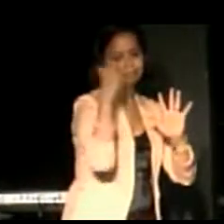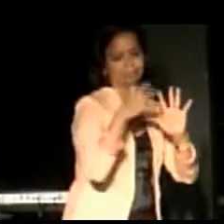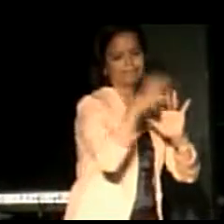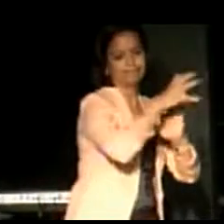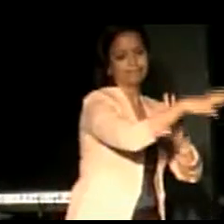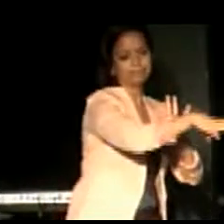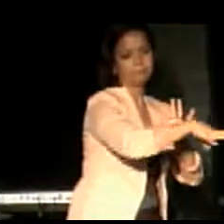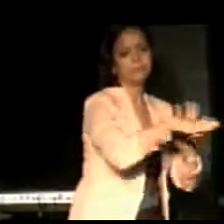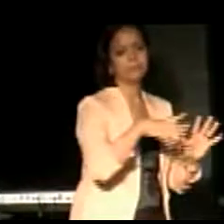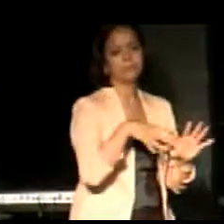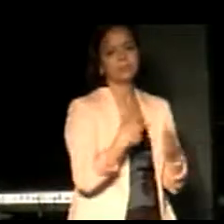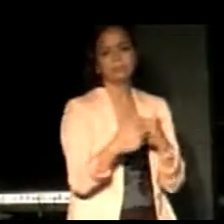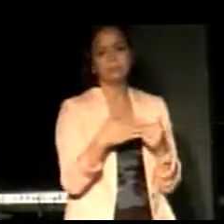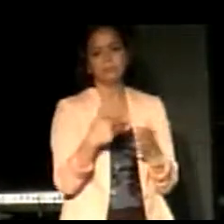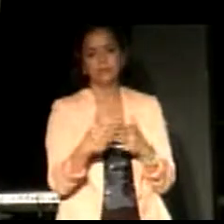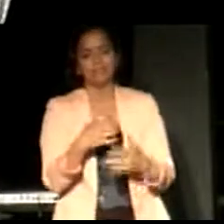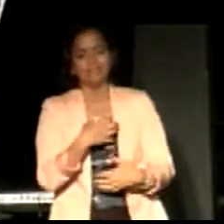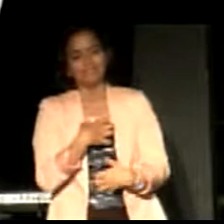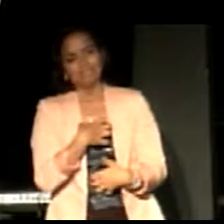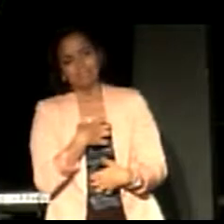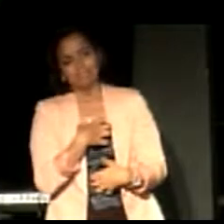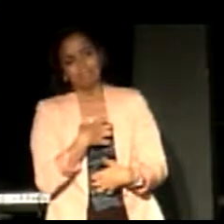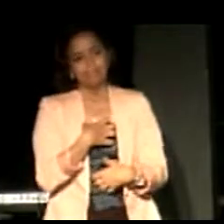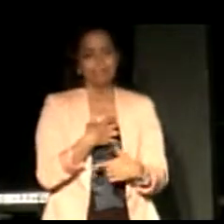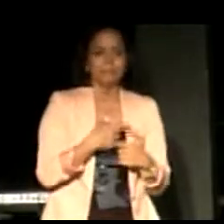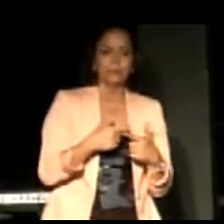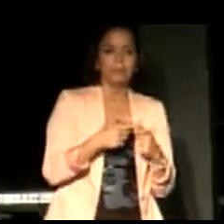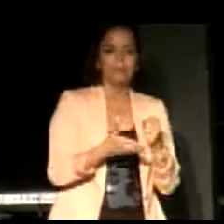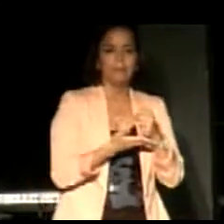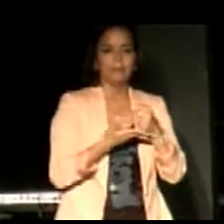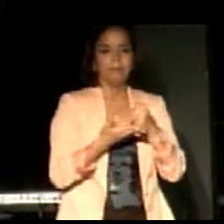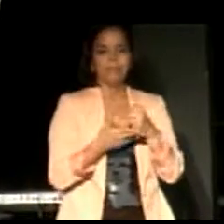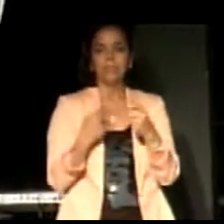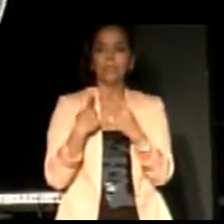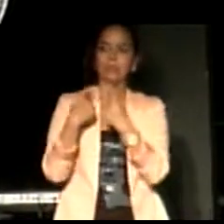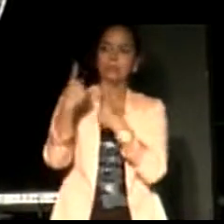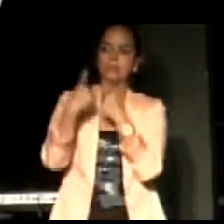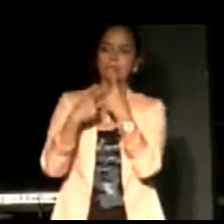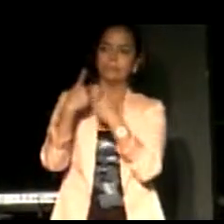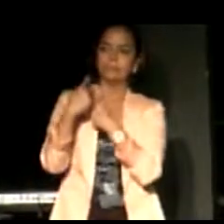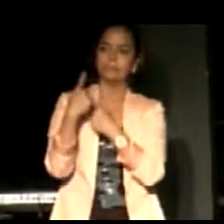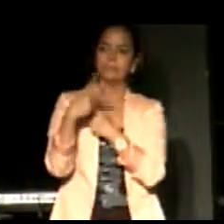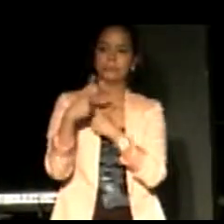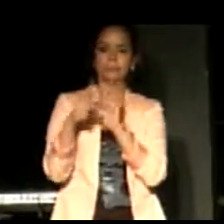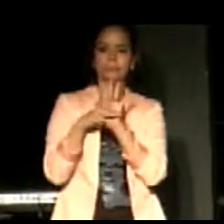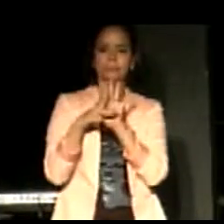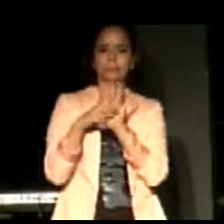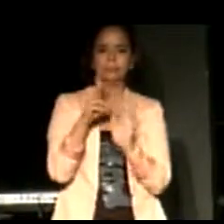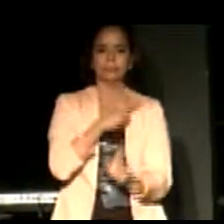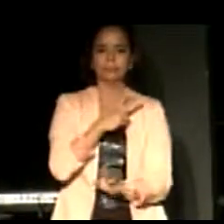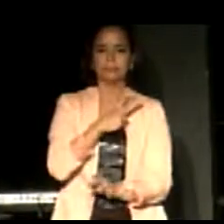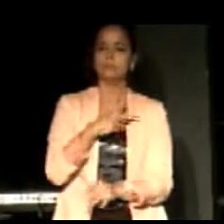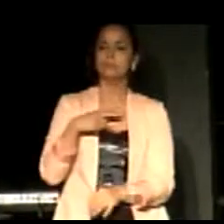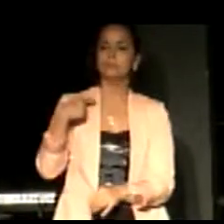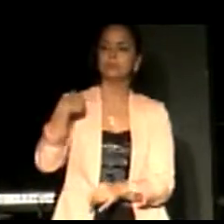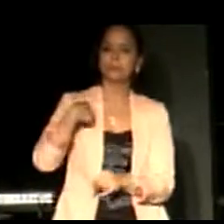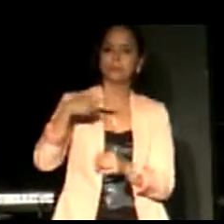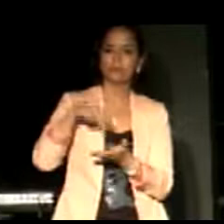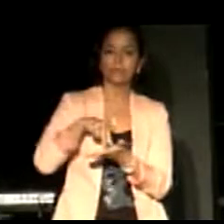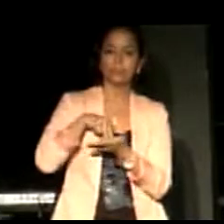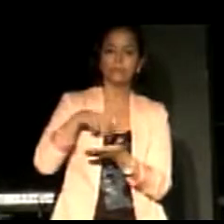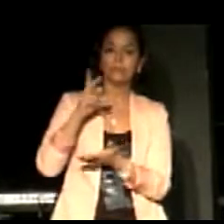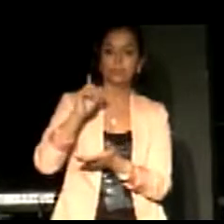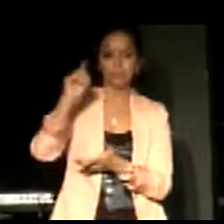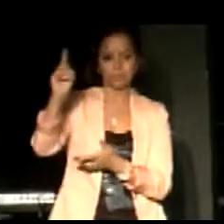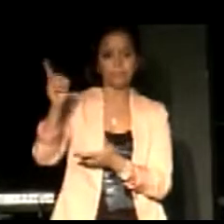independente das circunstâncias e baseada no relacionamento íntimo e permanente com